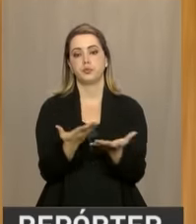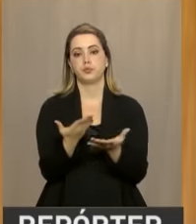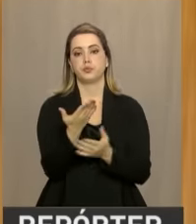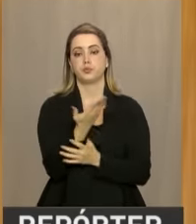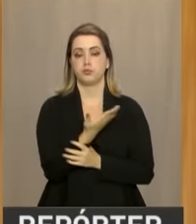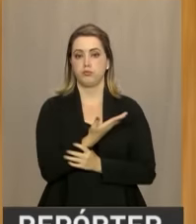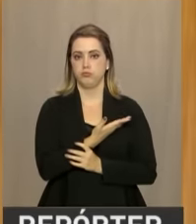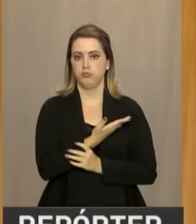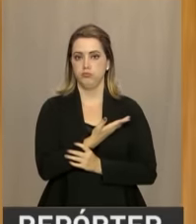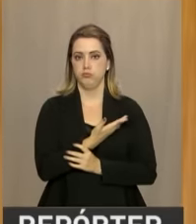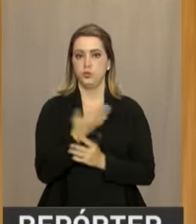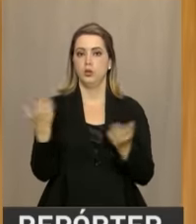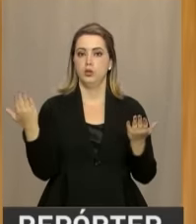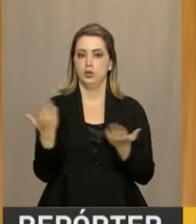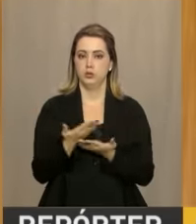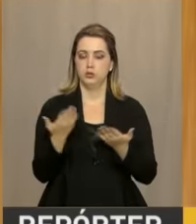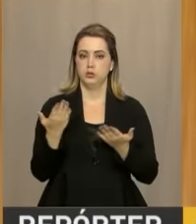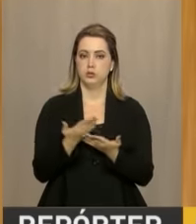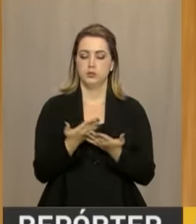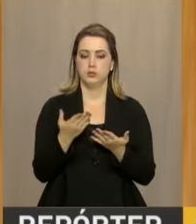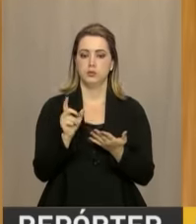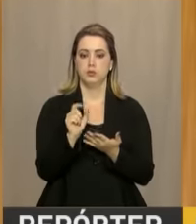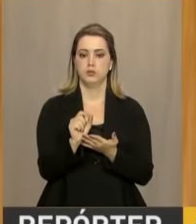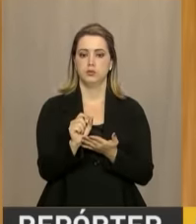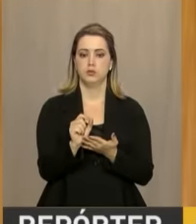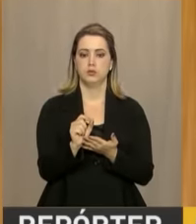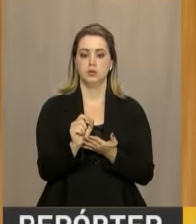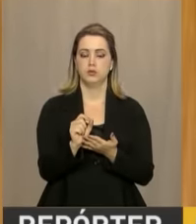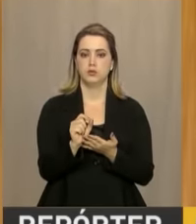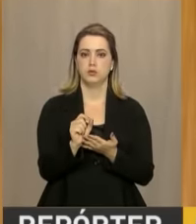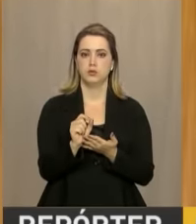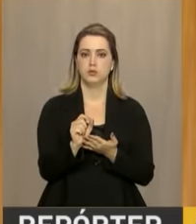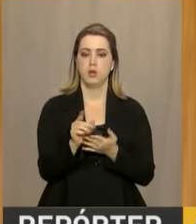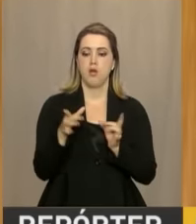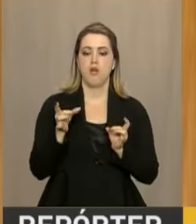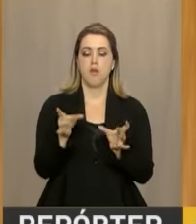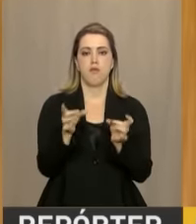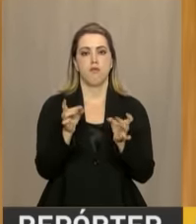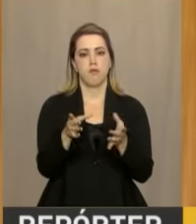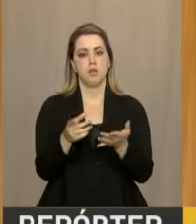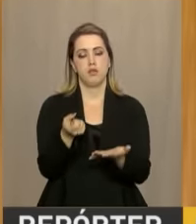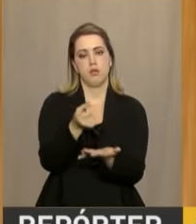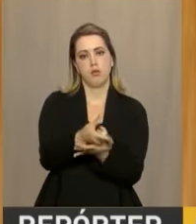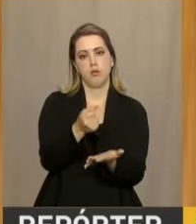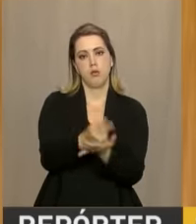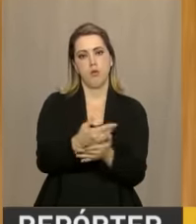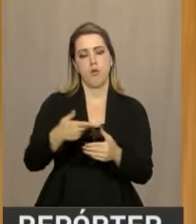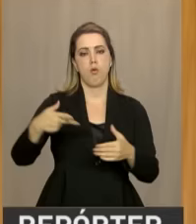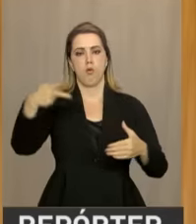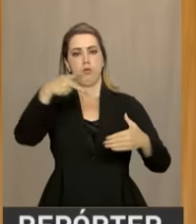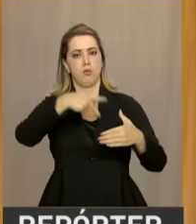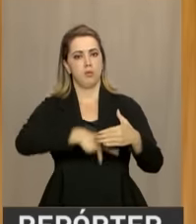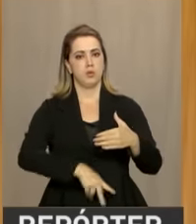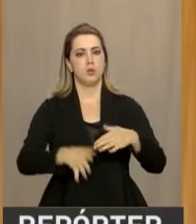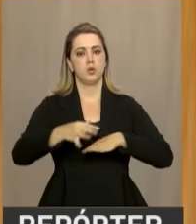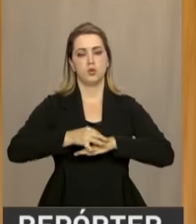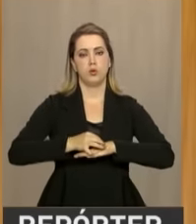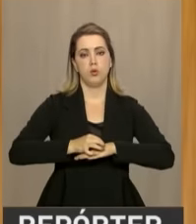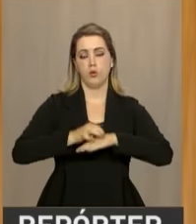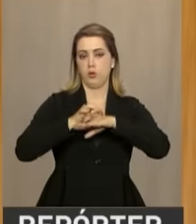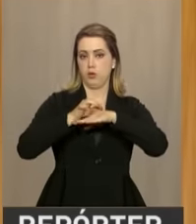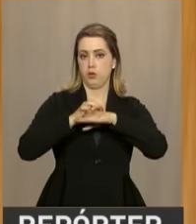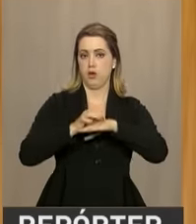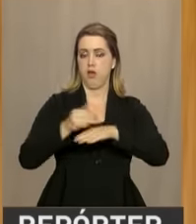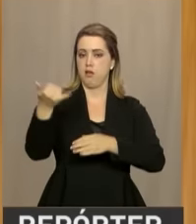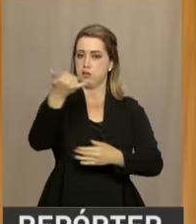hoje já não falamos só de importação e exportação de petróleo de carne de vinho ou